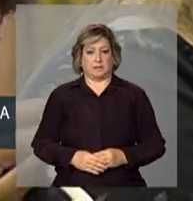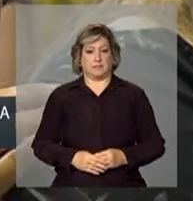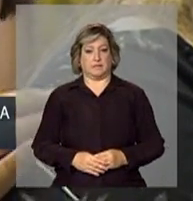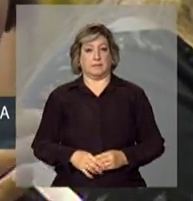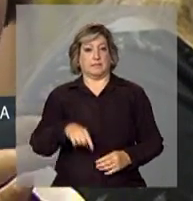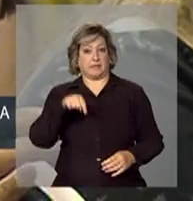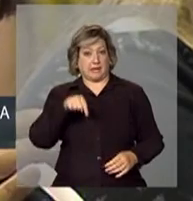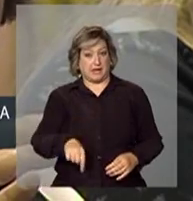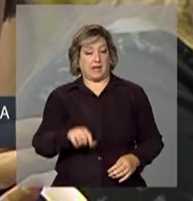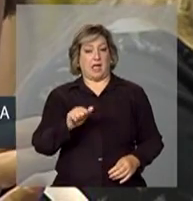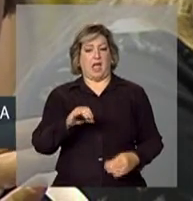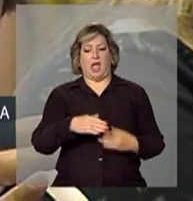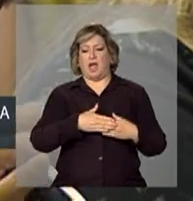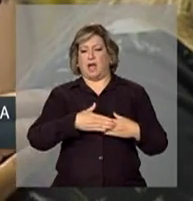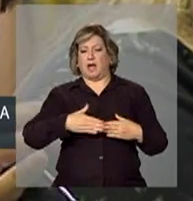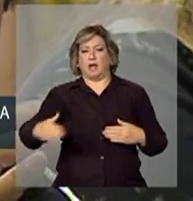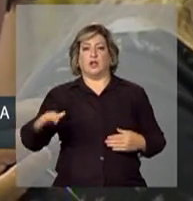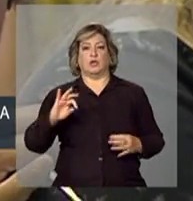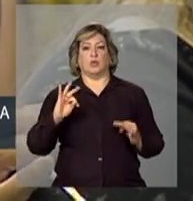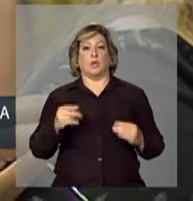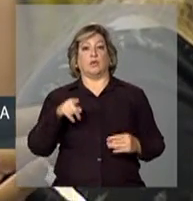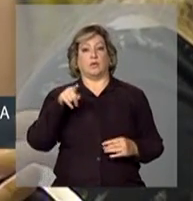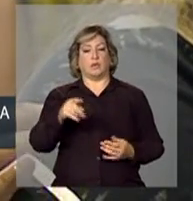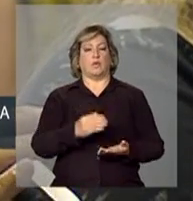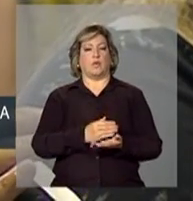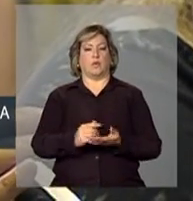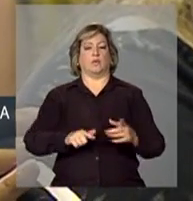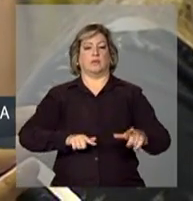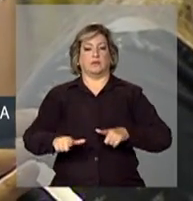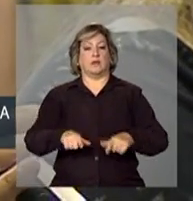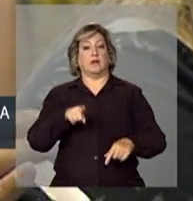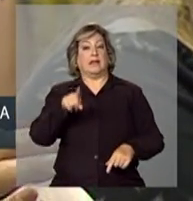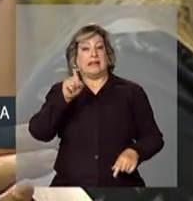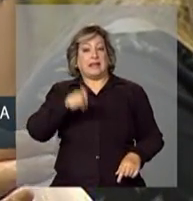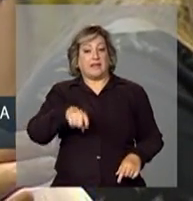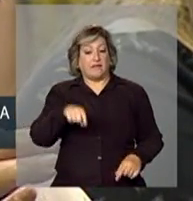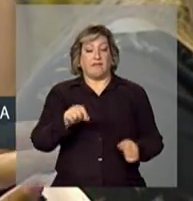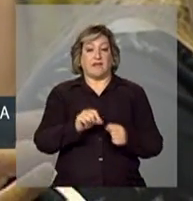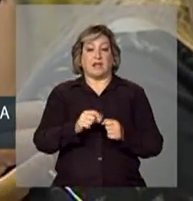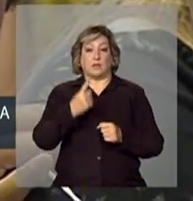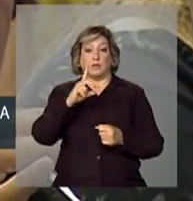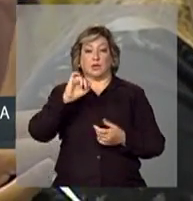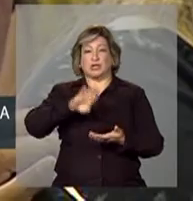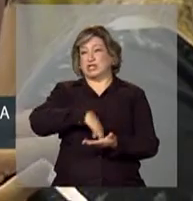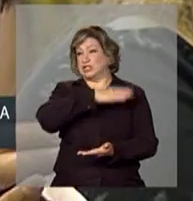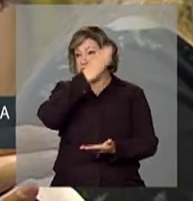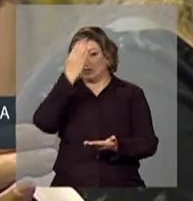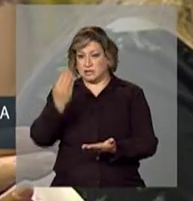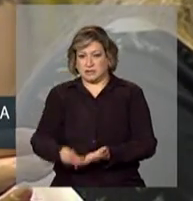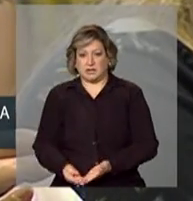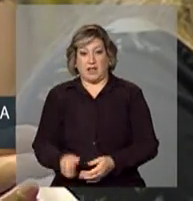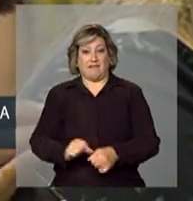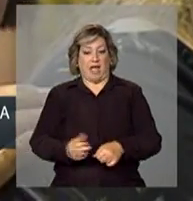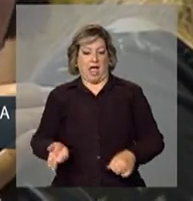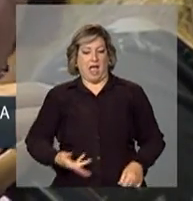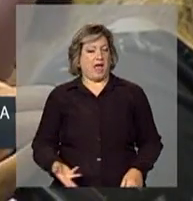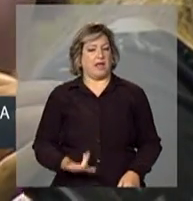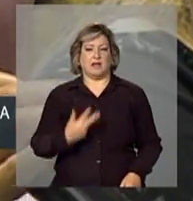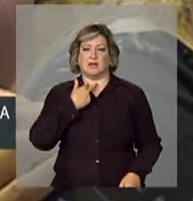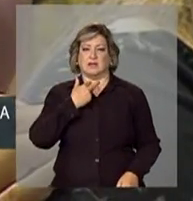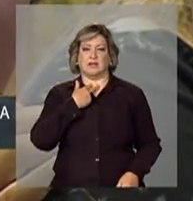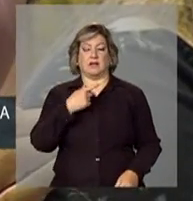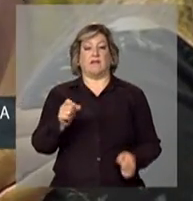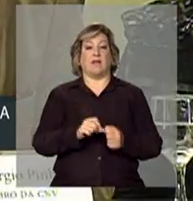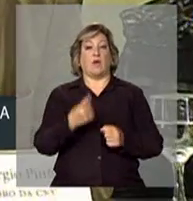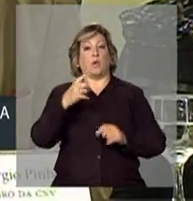esse ano todo, doutor Pinheiro, que o senhor ficou, e agora o senhor deveria fazer um dia inteiro, e o senhor fazer a toque de caixa, ou então o senhor fazer